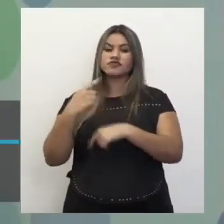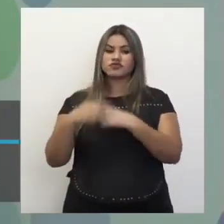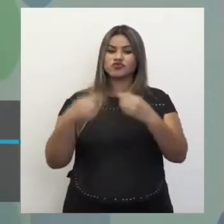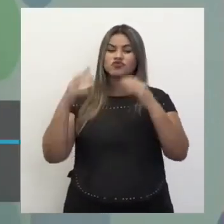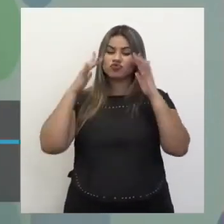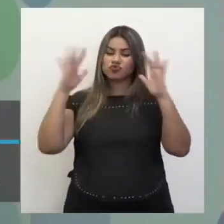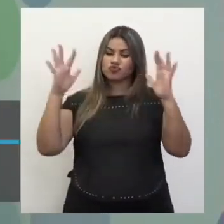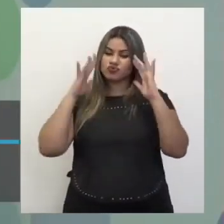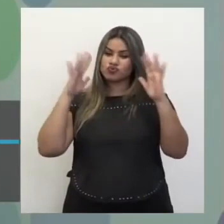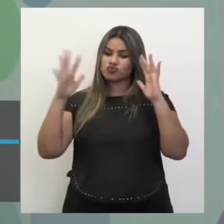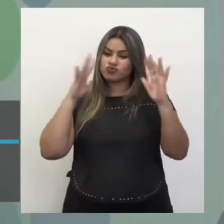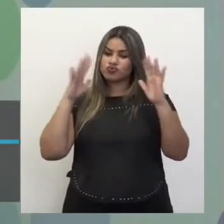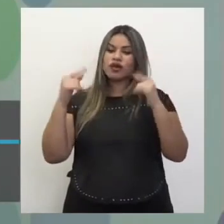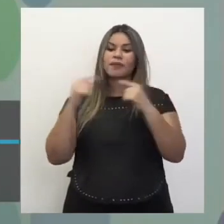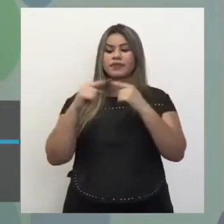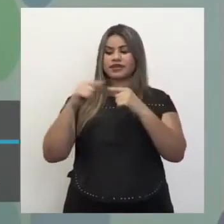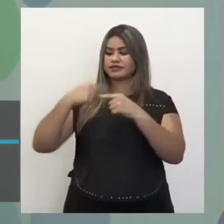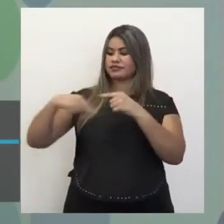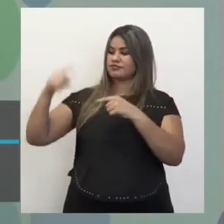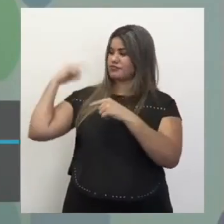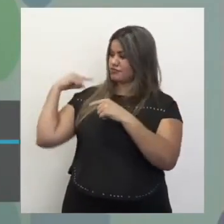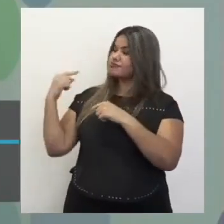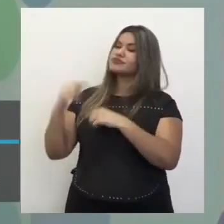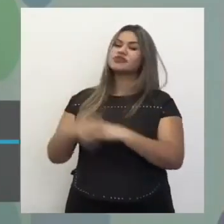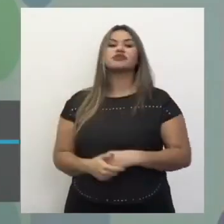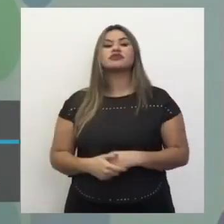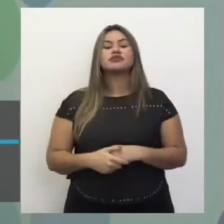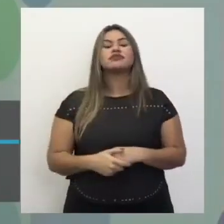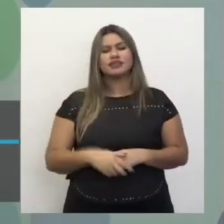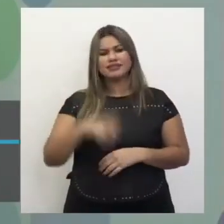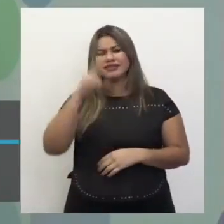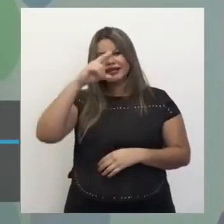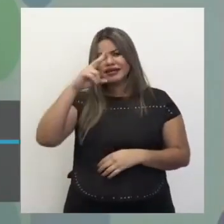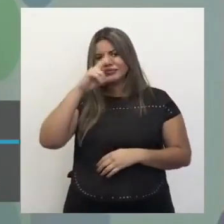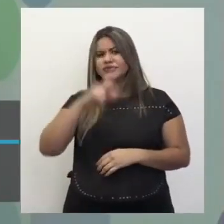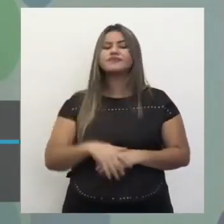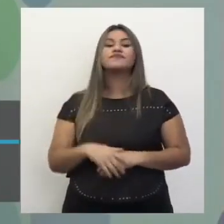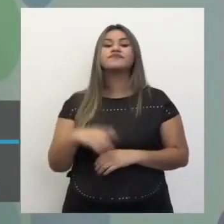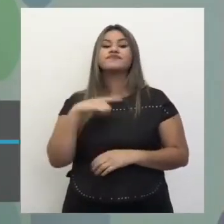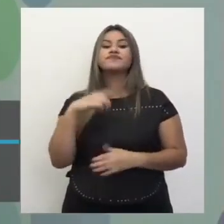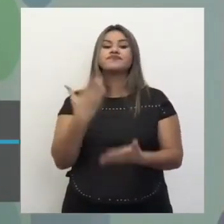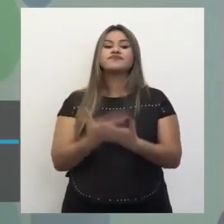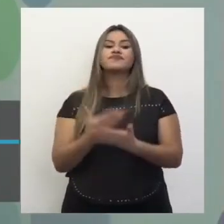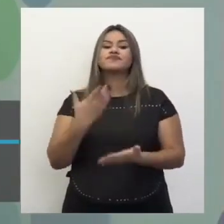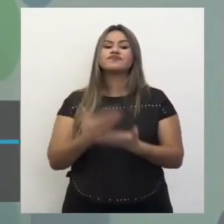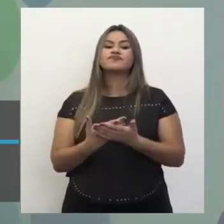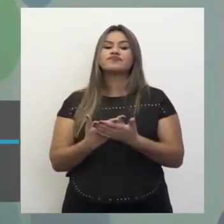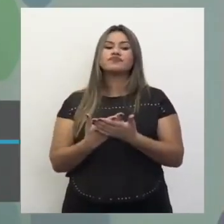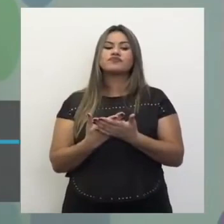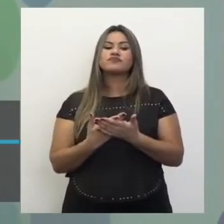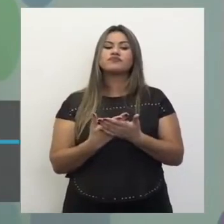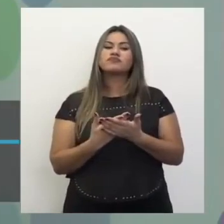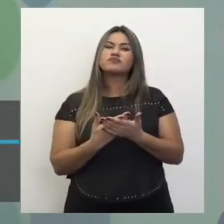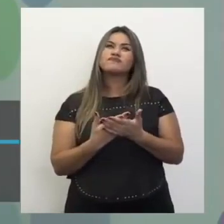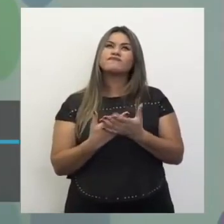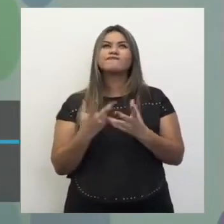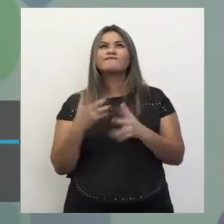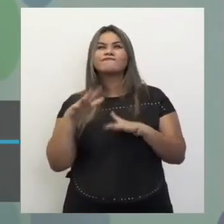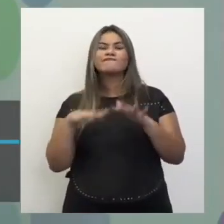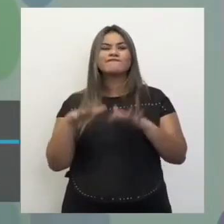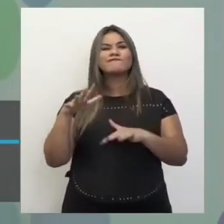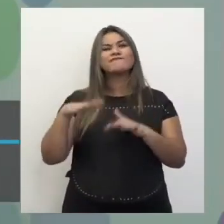gente construiu lá na semana passada. Lembrando que na semana passada eu trouxe uma aula trazendo talvez um pensamento